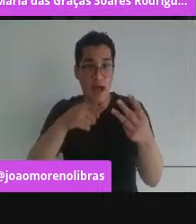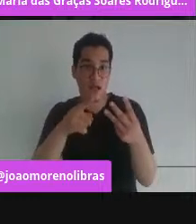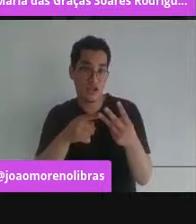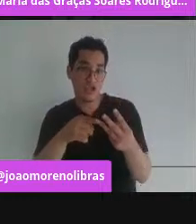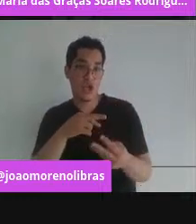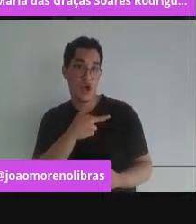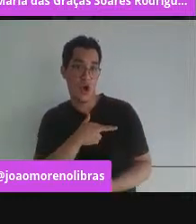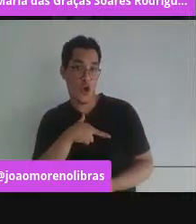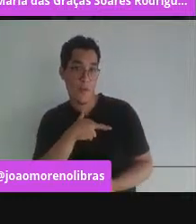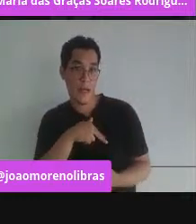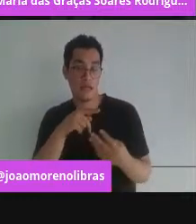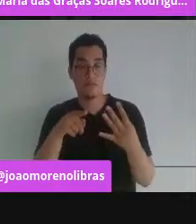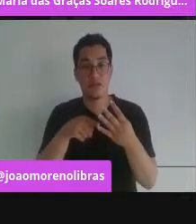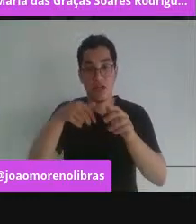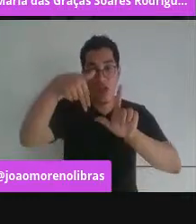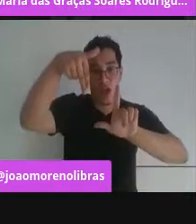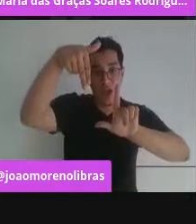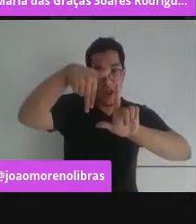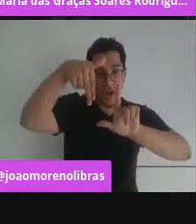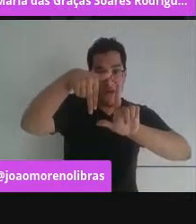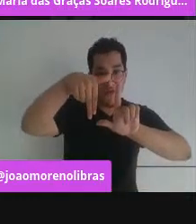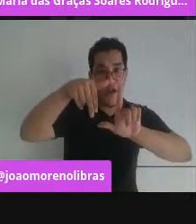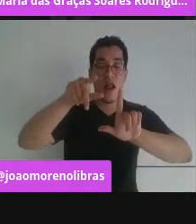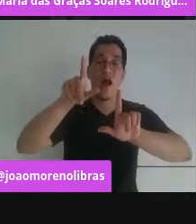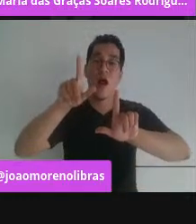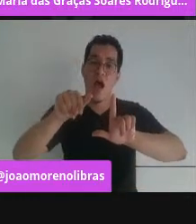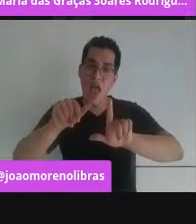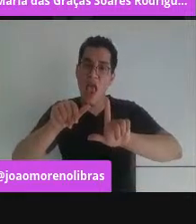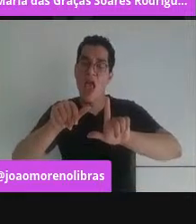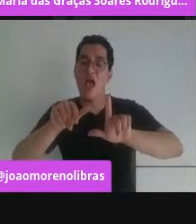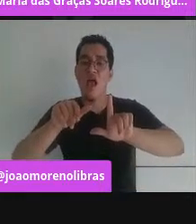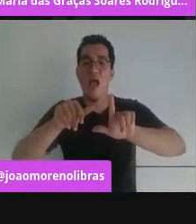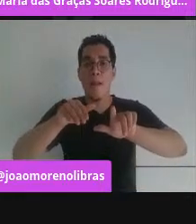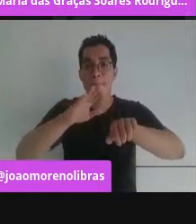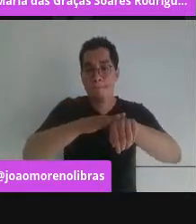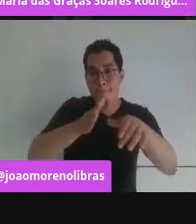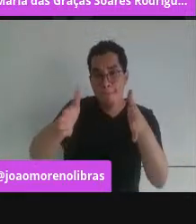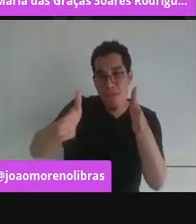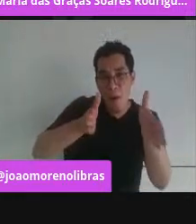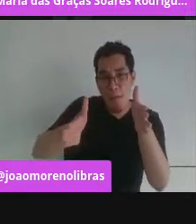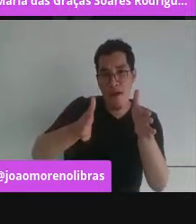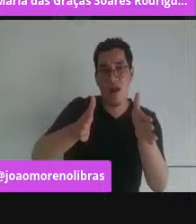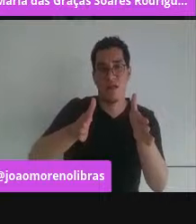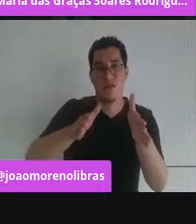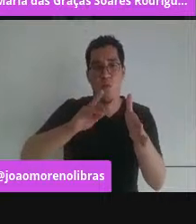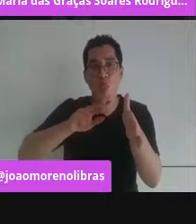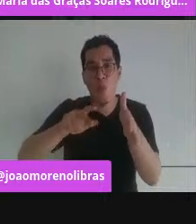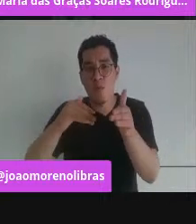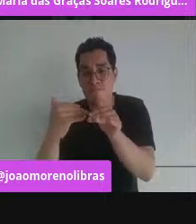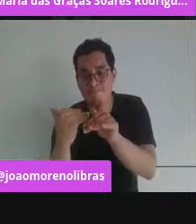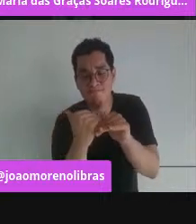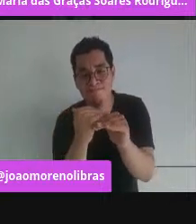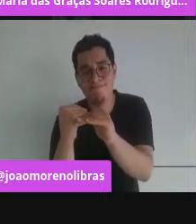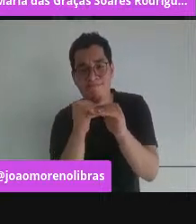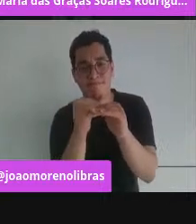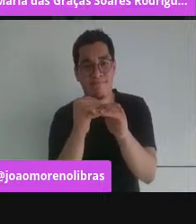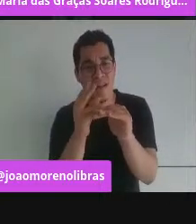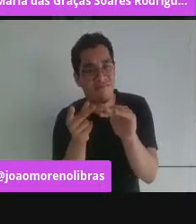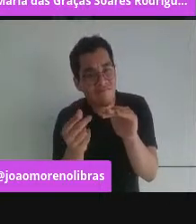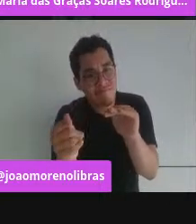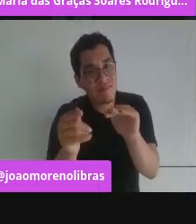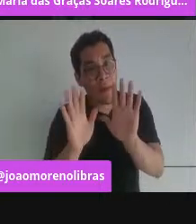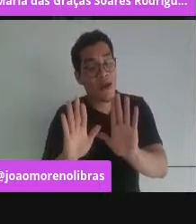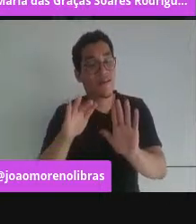é com frequência ocasional, inesperado, deslocado em relação a um gênero ou subgênero de discurso.